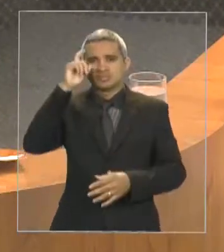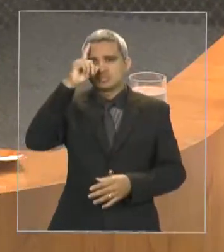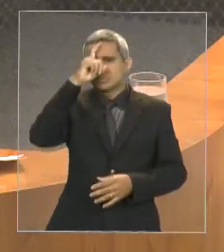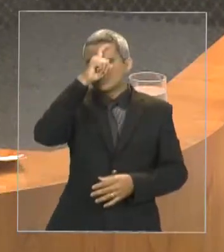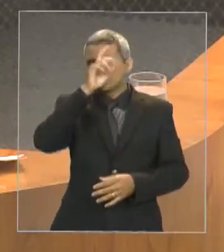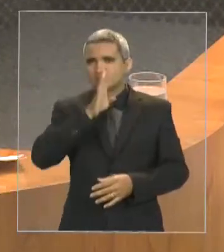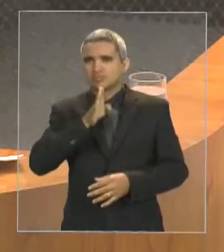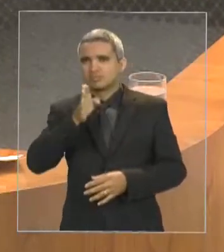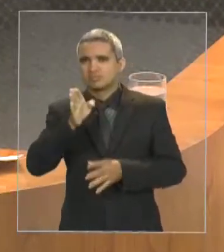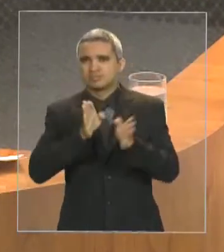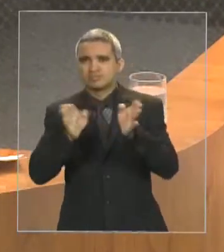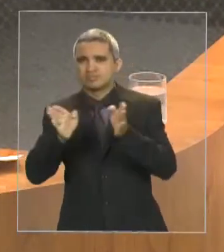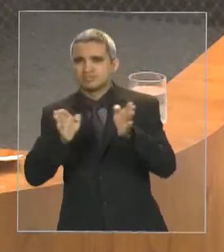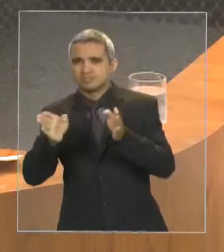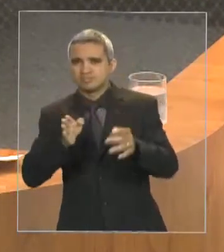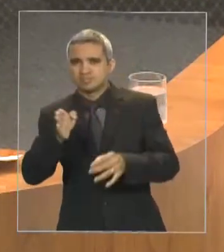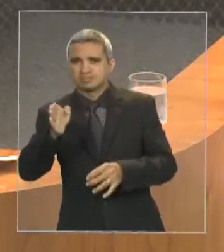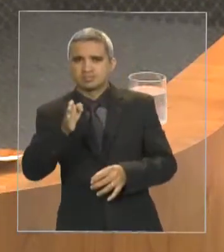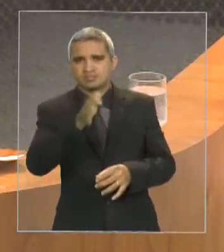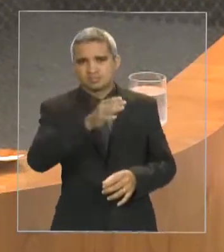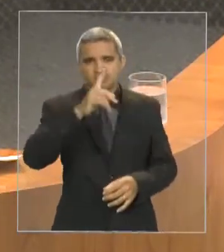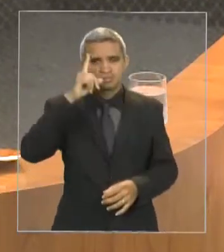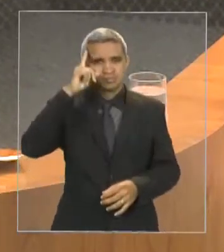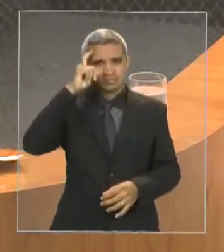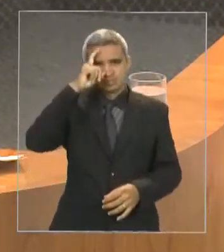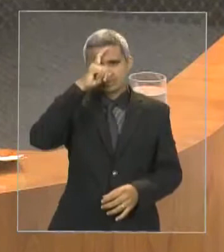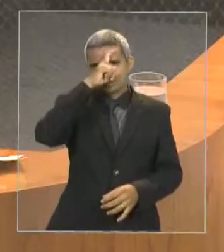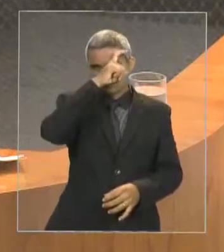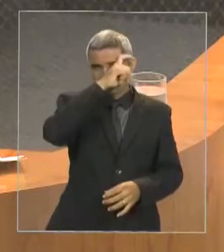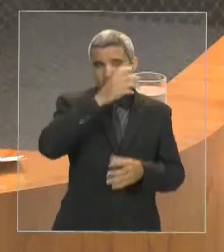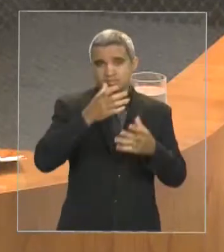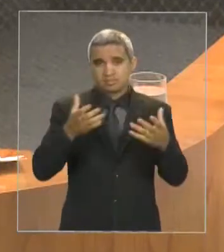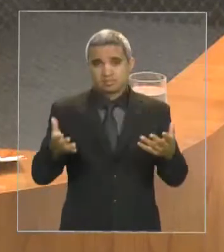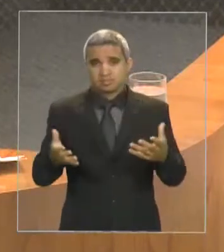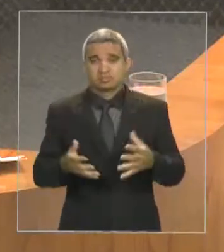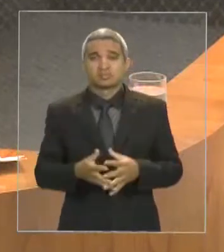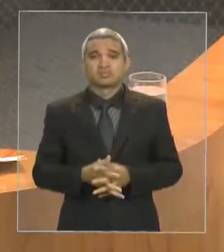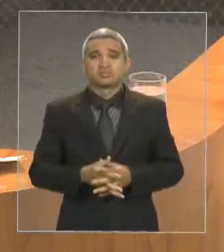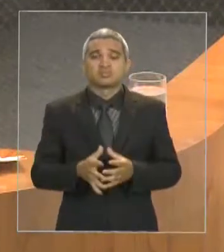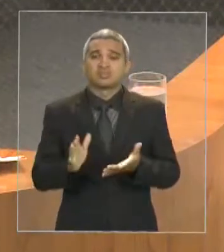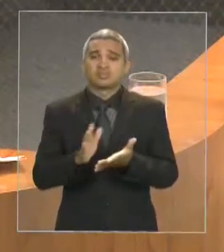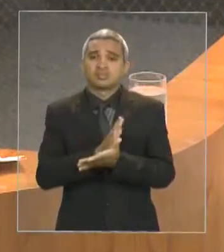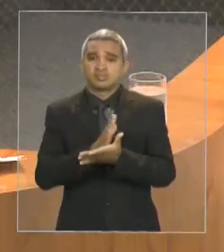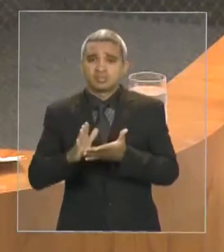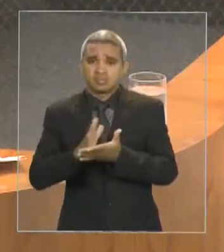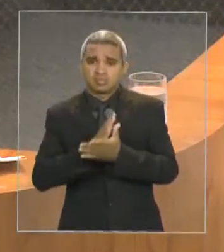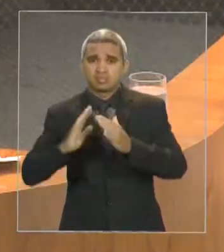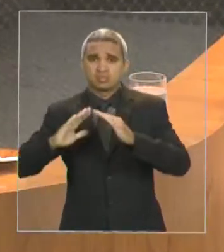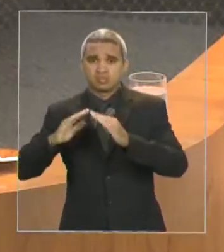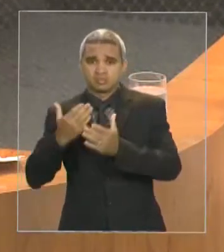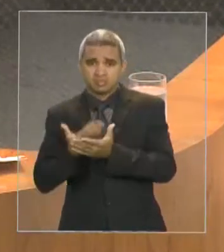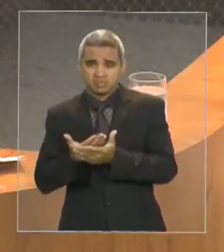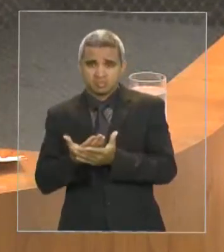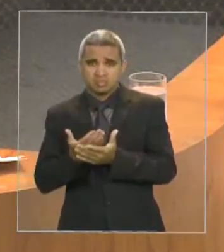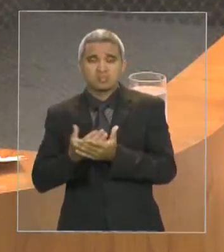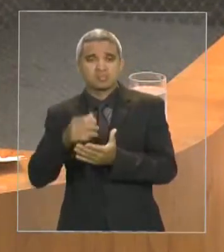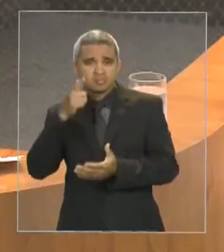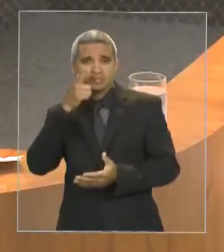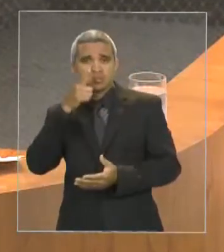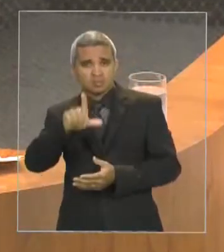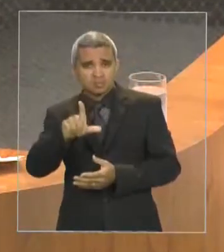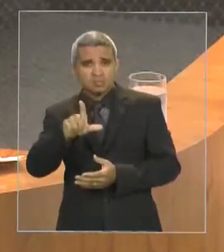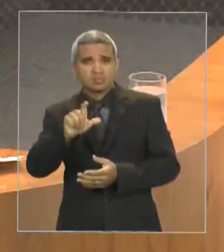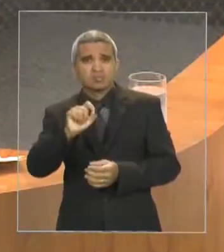um dos percalços que temos enfrentados é que algumas ganhadoras das licitações para